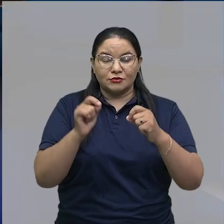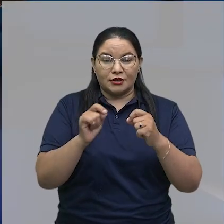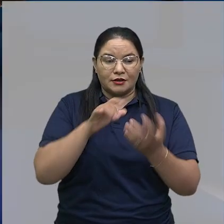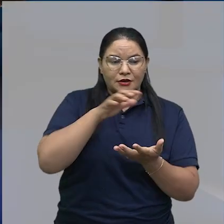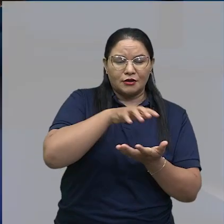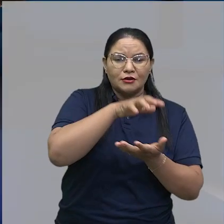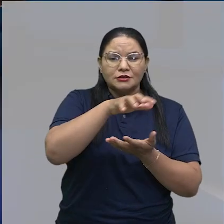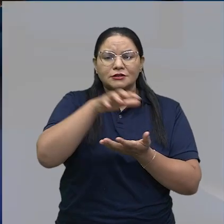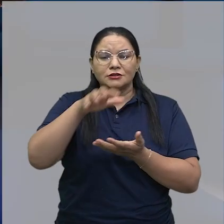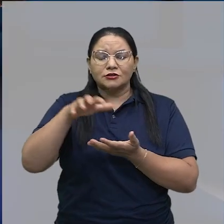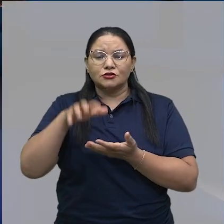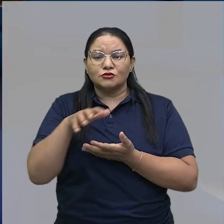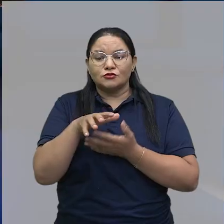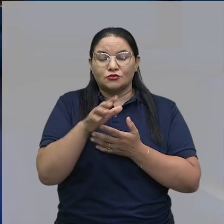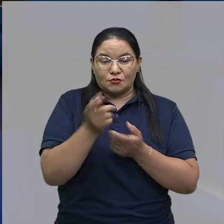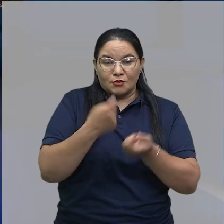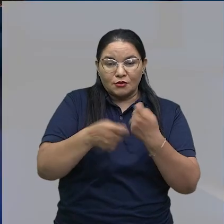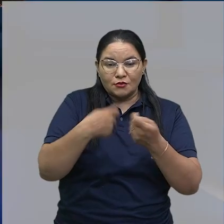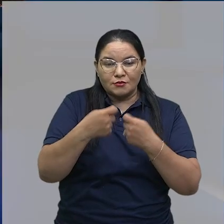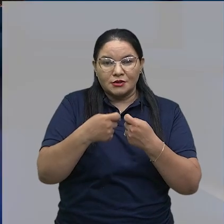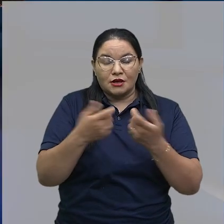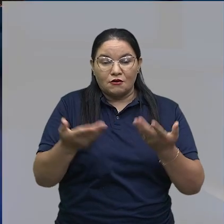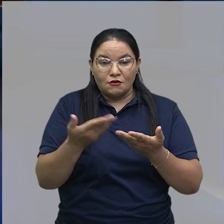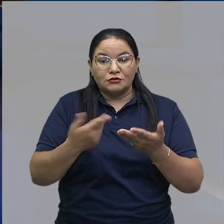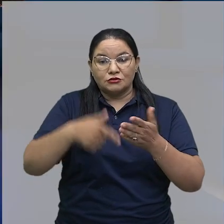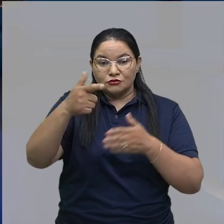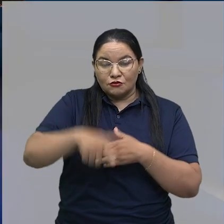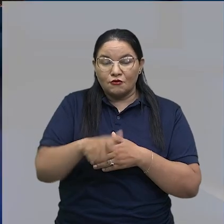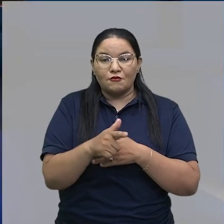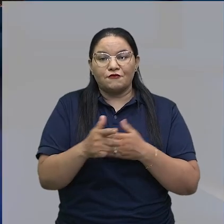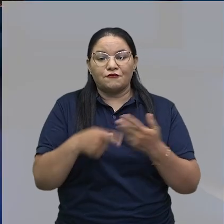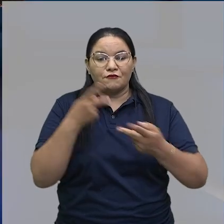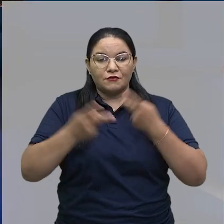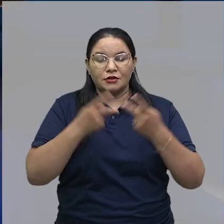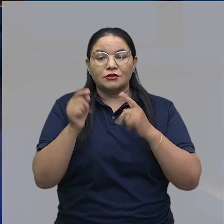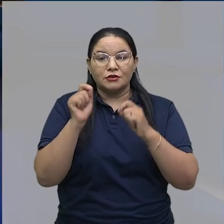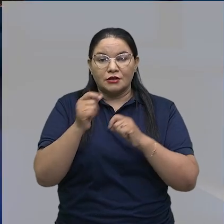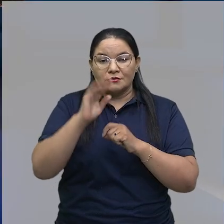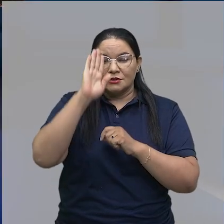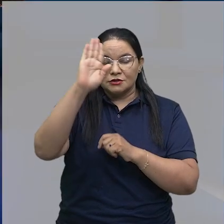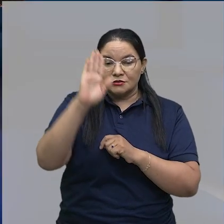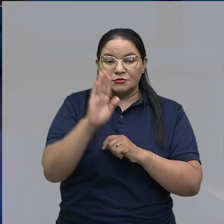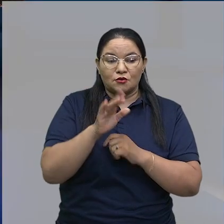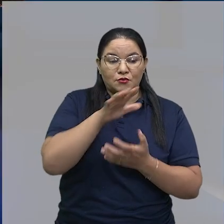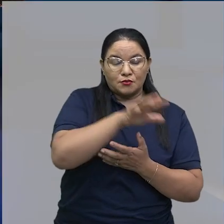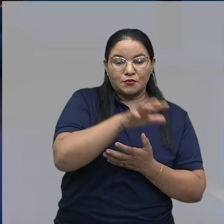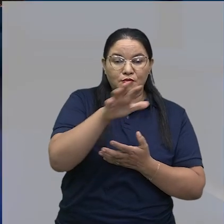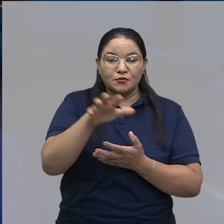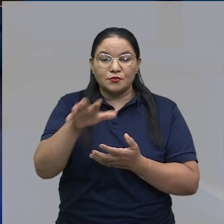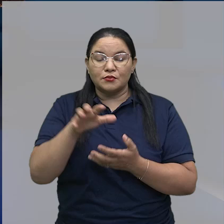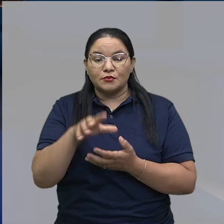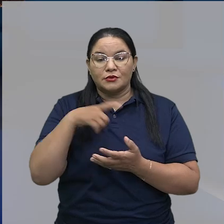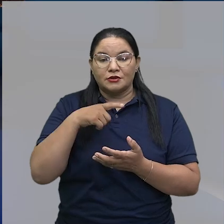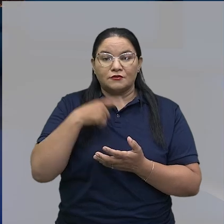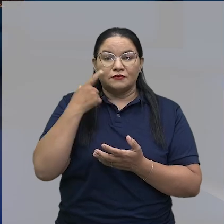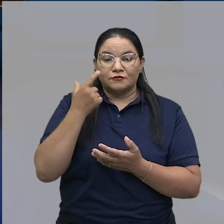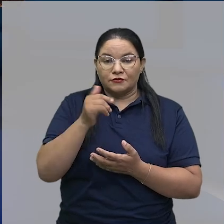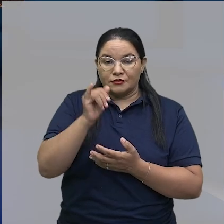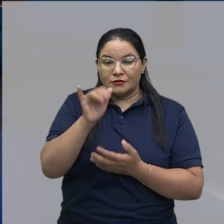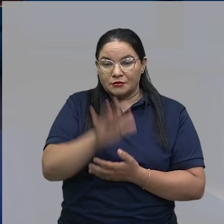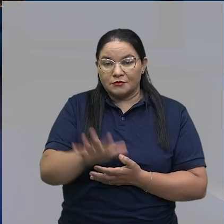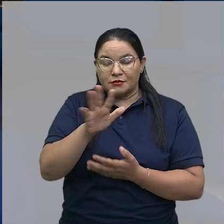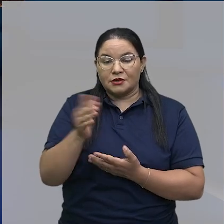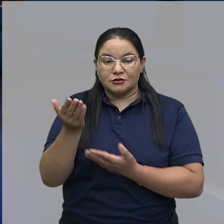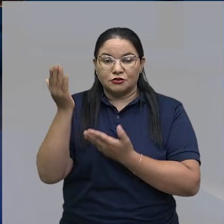economia. E eu já começo esse momento falando aqui com imagens, dos principais setores da economia, né? Vocês estão vendo imagens do